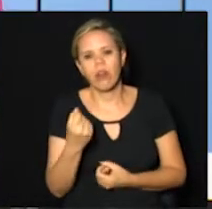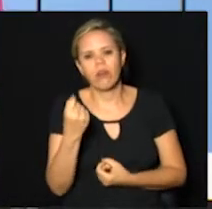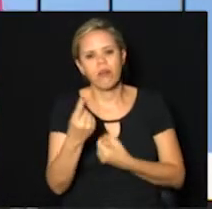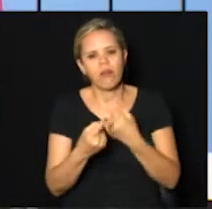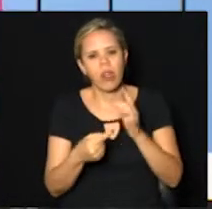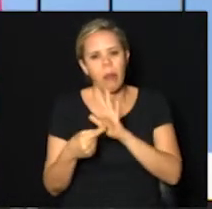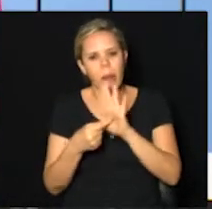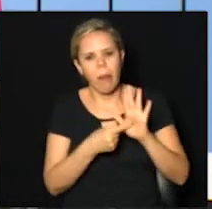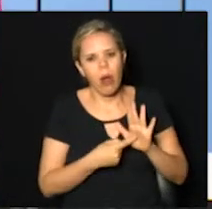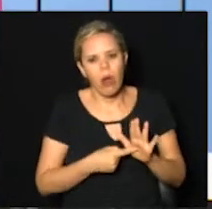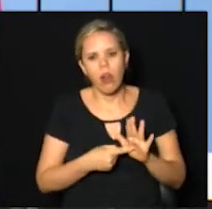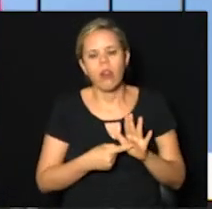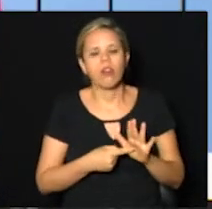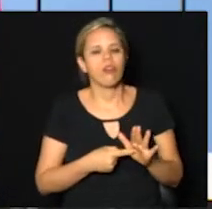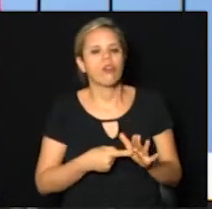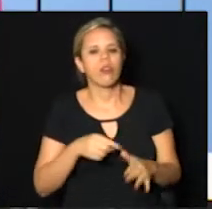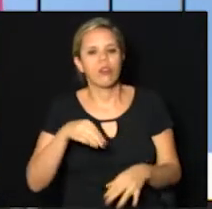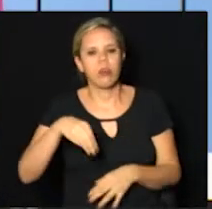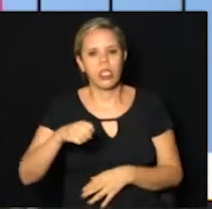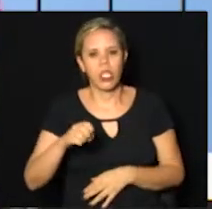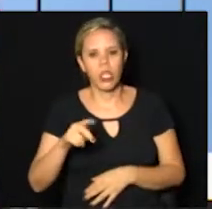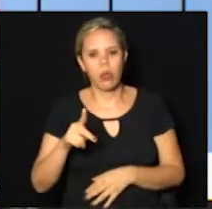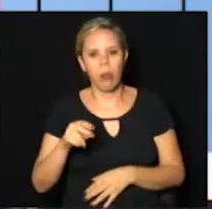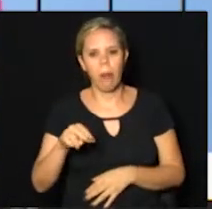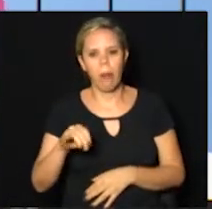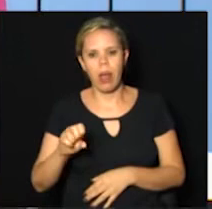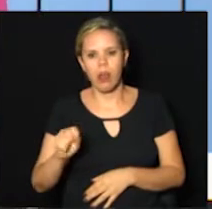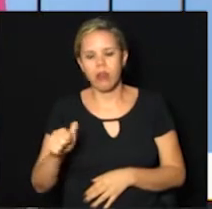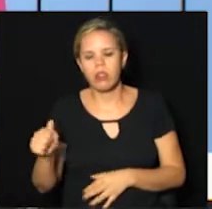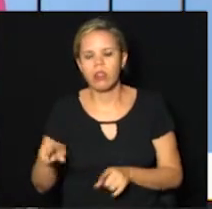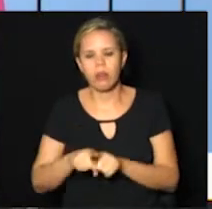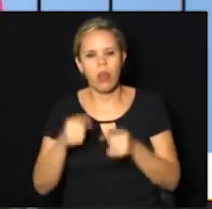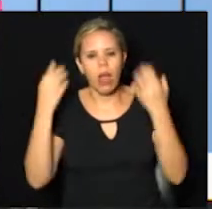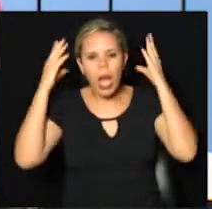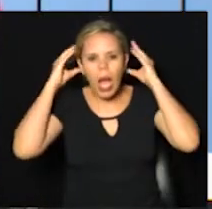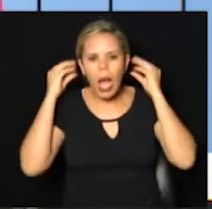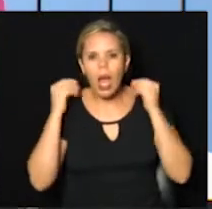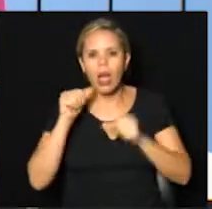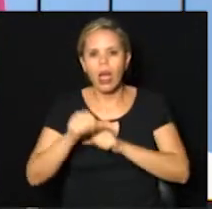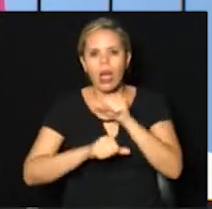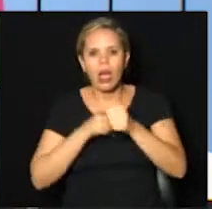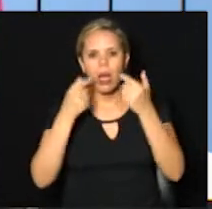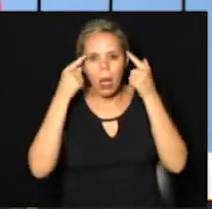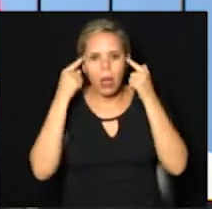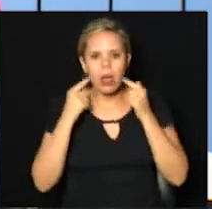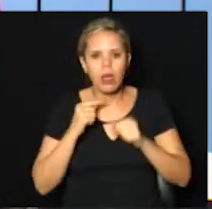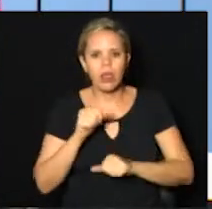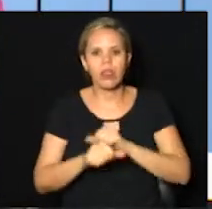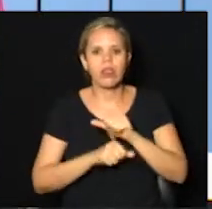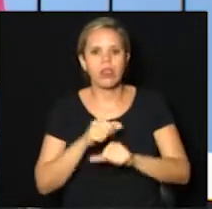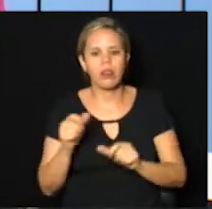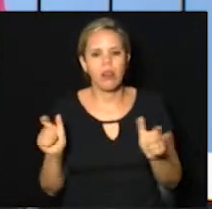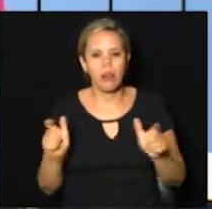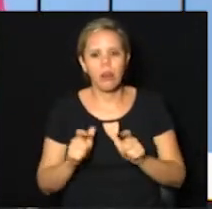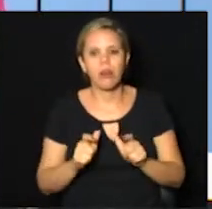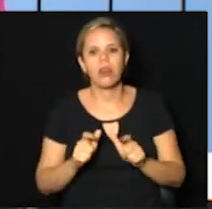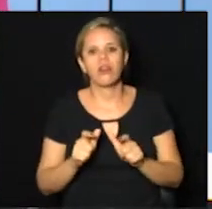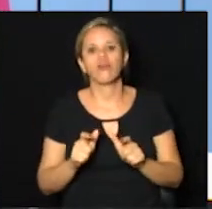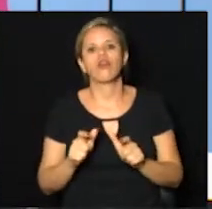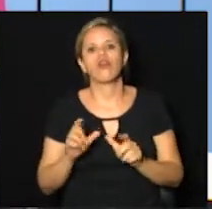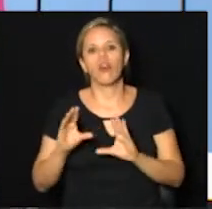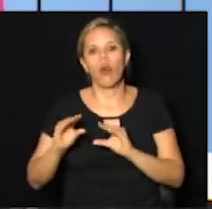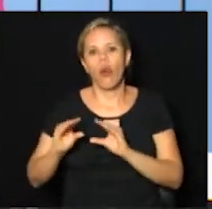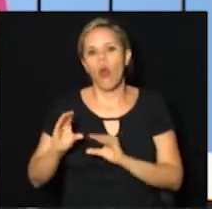da menopausa e também do climatério. Eu falei do calor, a senhora falou aí do cabelo, que vai mudando a pele, que produz menos colágeno,